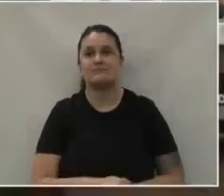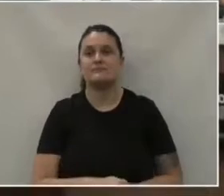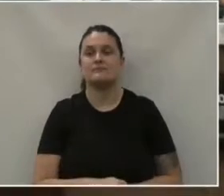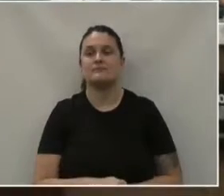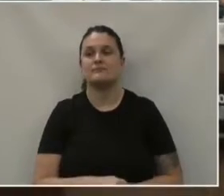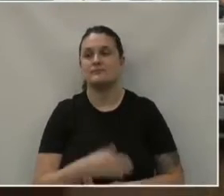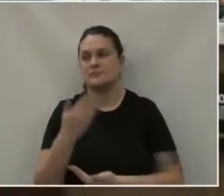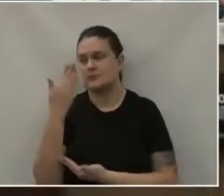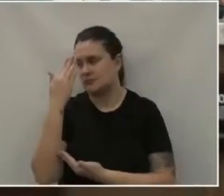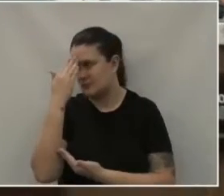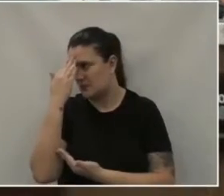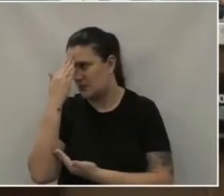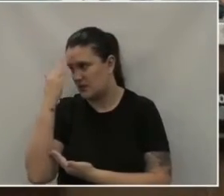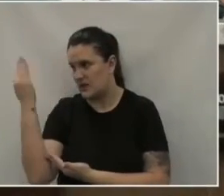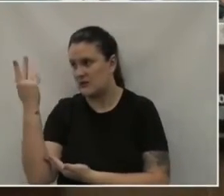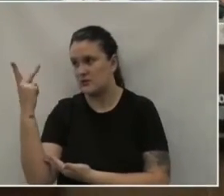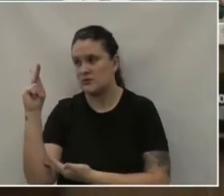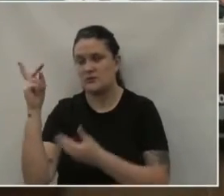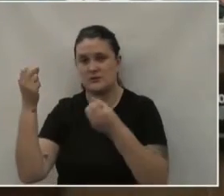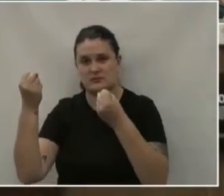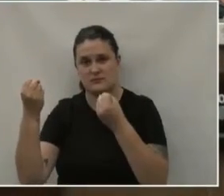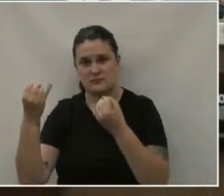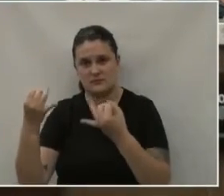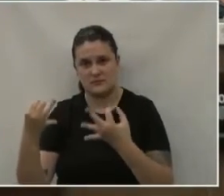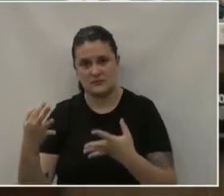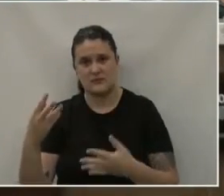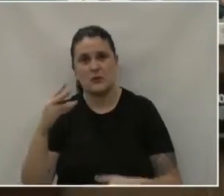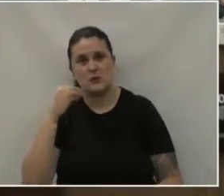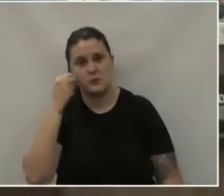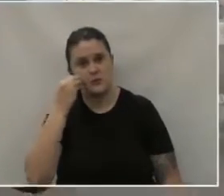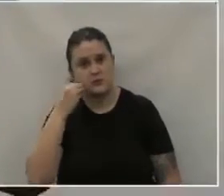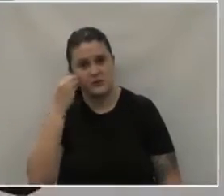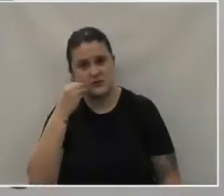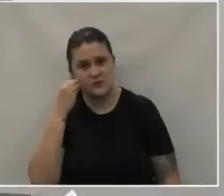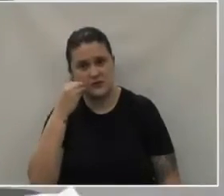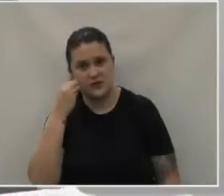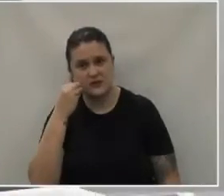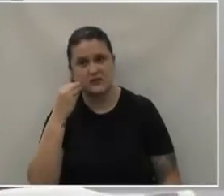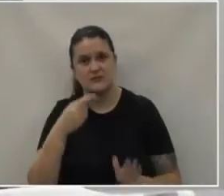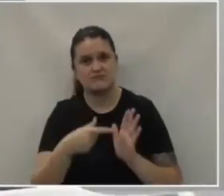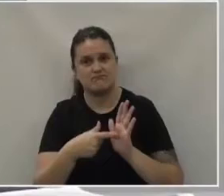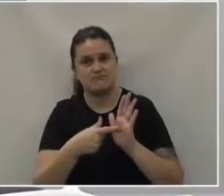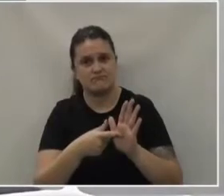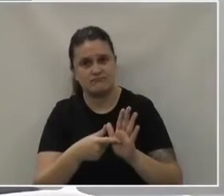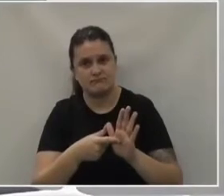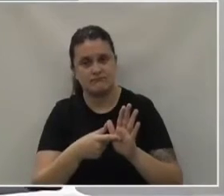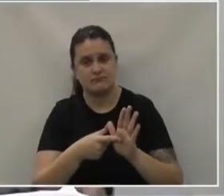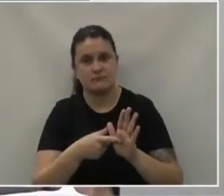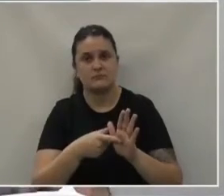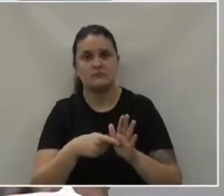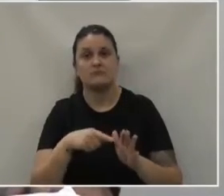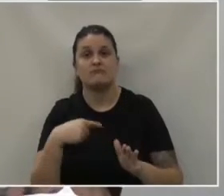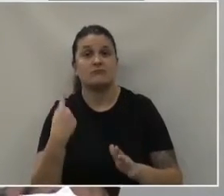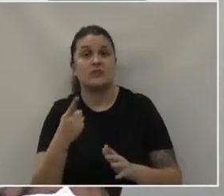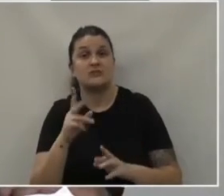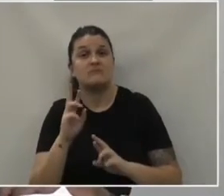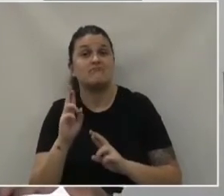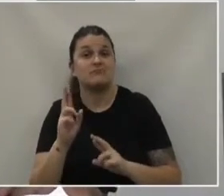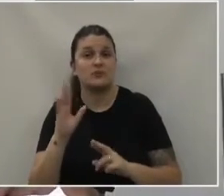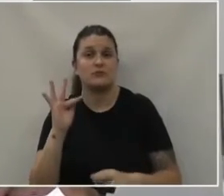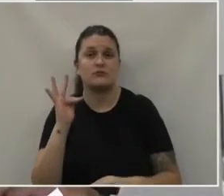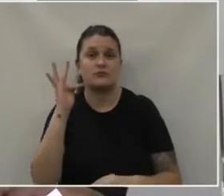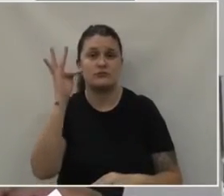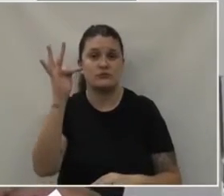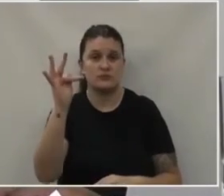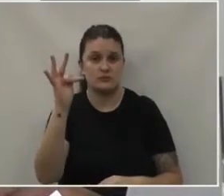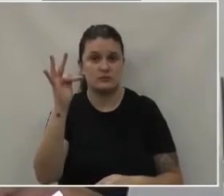Então, agradeço suas palavras, a oportunidade que foi dada de trazer o assunto, e o que esperamos no futuro é